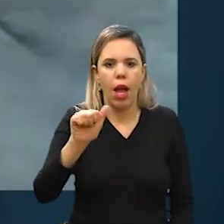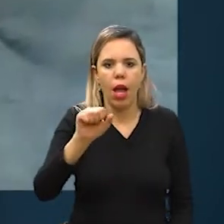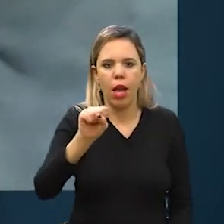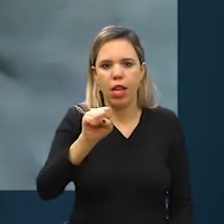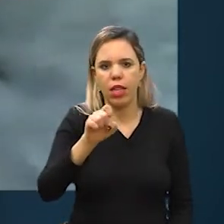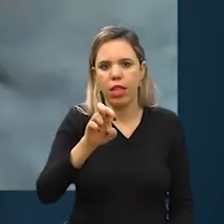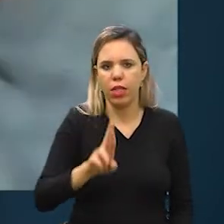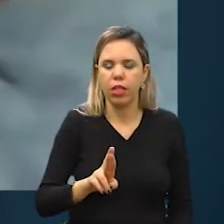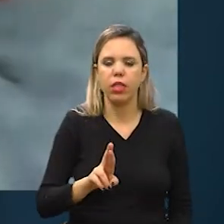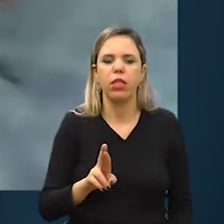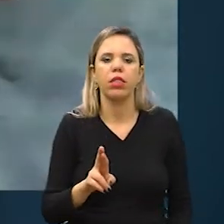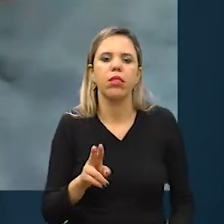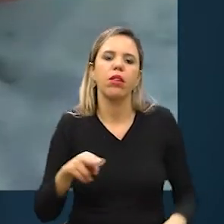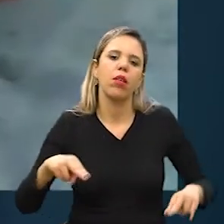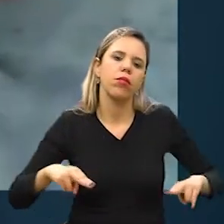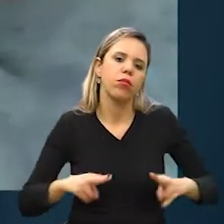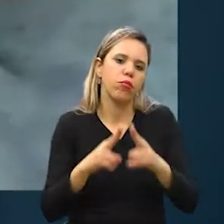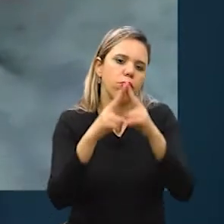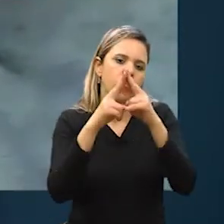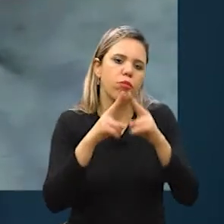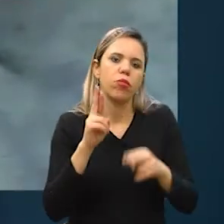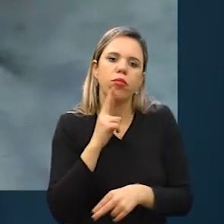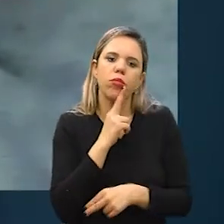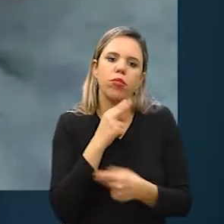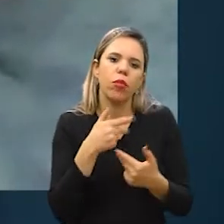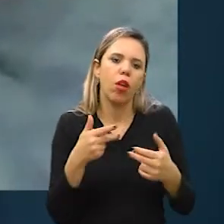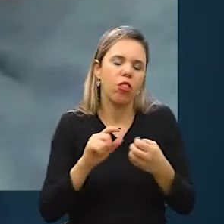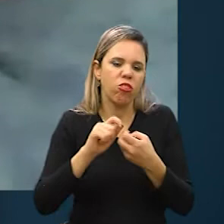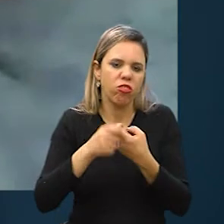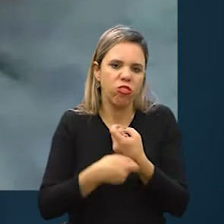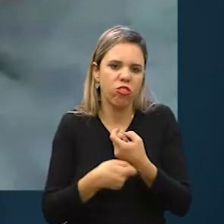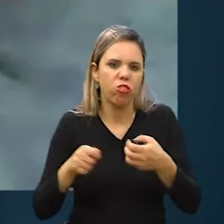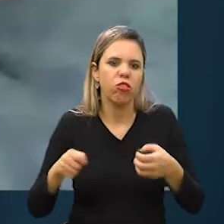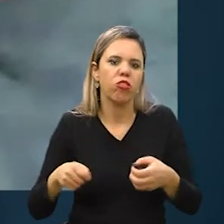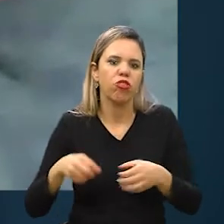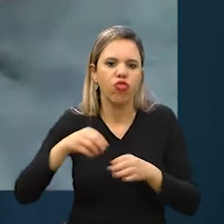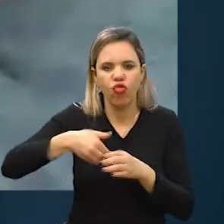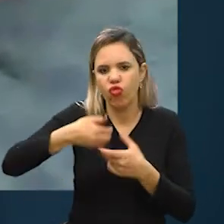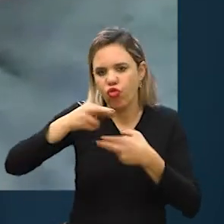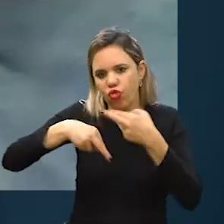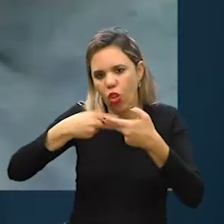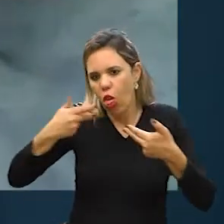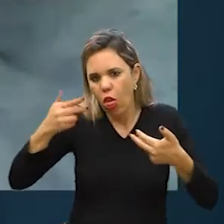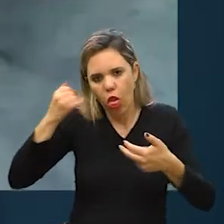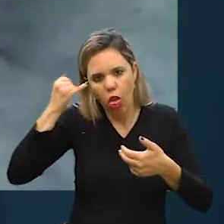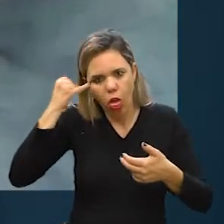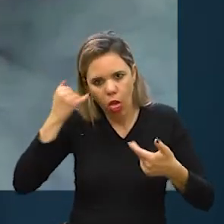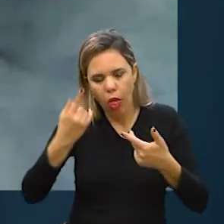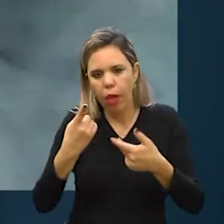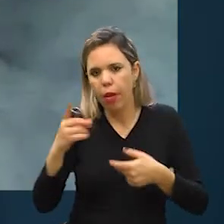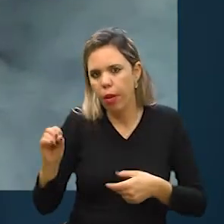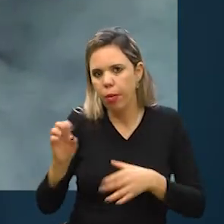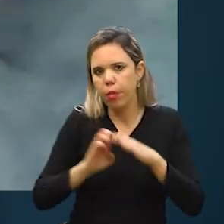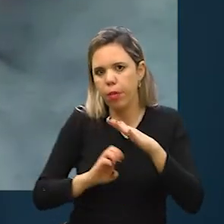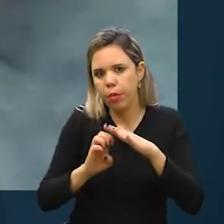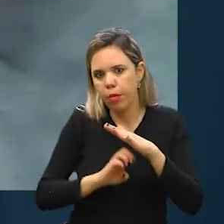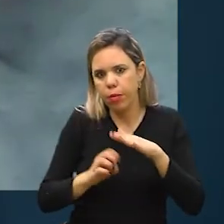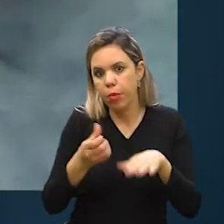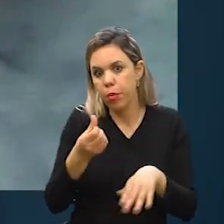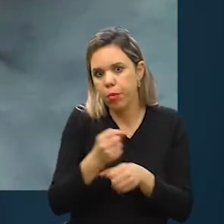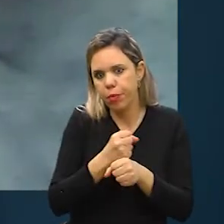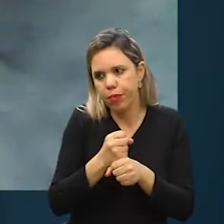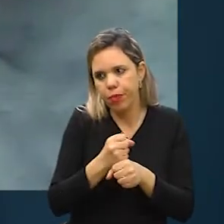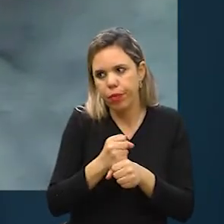Laser, Ventrecô de Paris, que era um restaurante, Mexerica, Yakisoba Factory, enfim. Foram mais de 10 franqueadoras